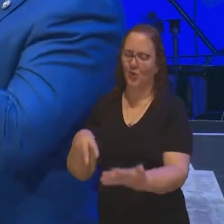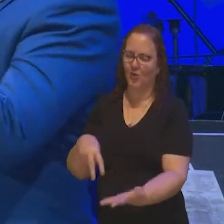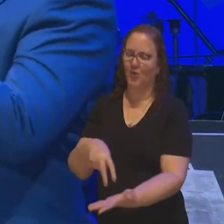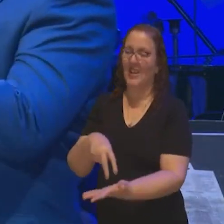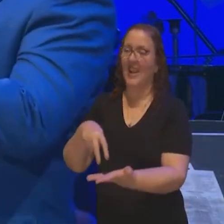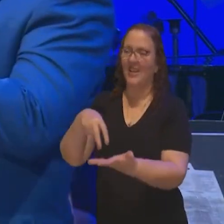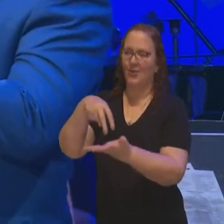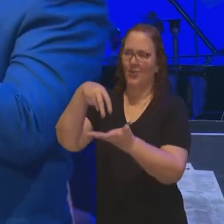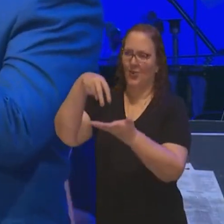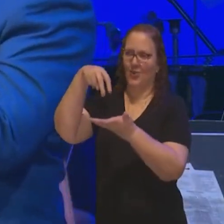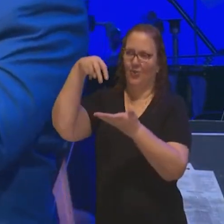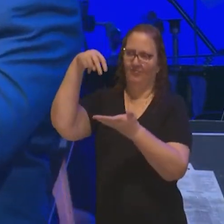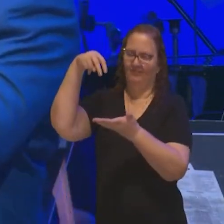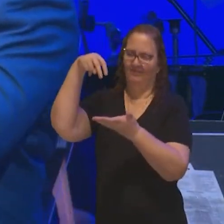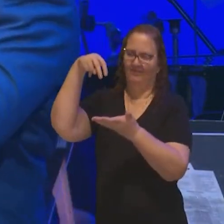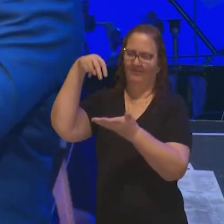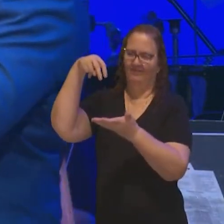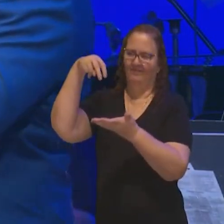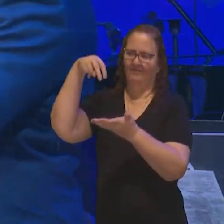não crer